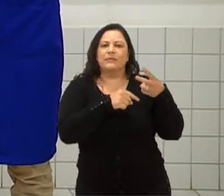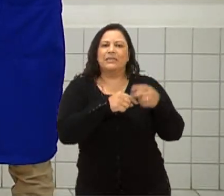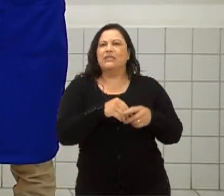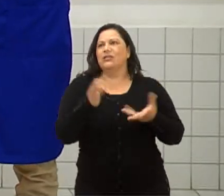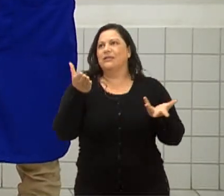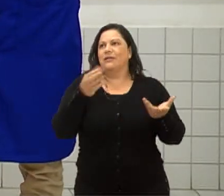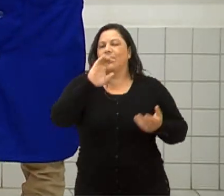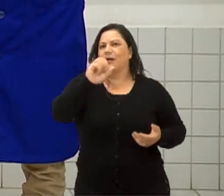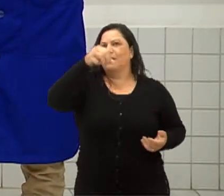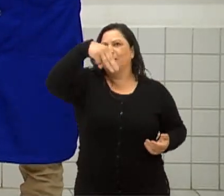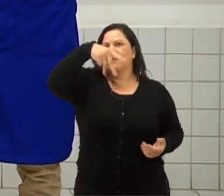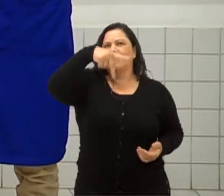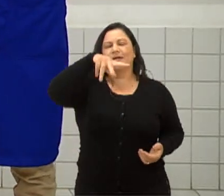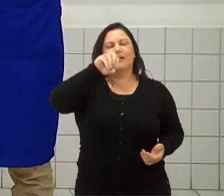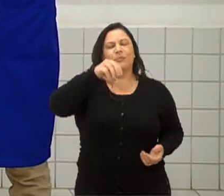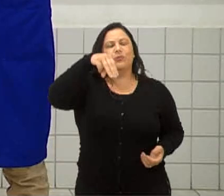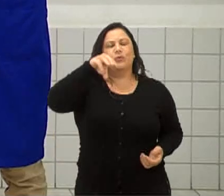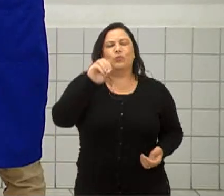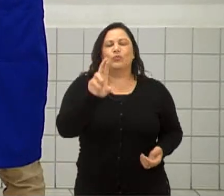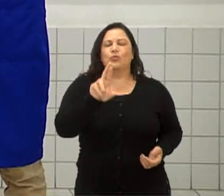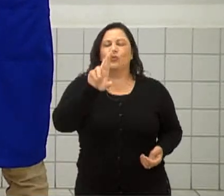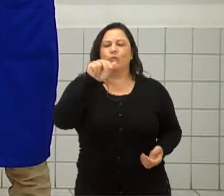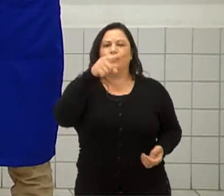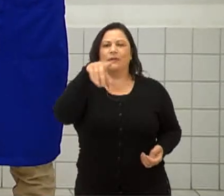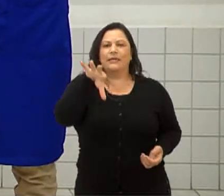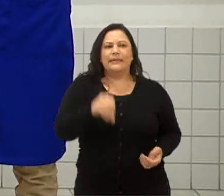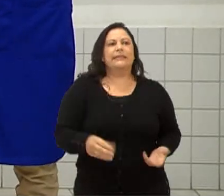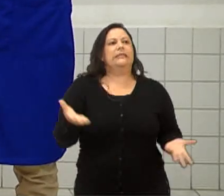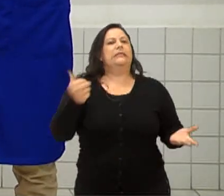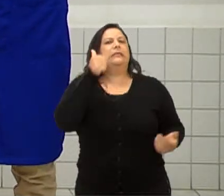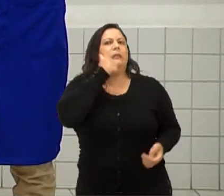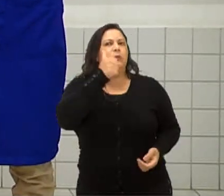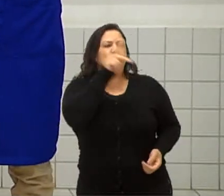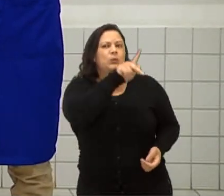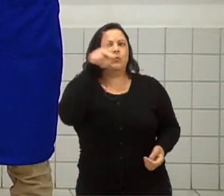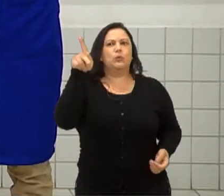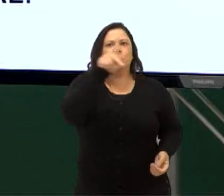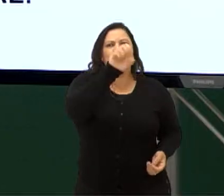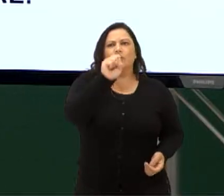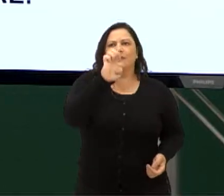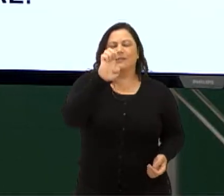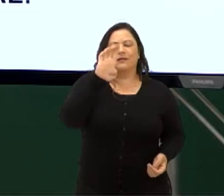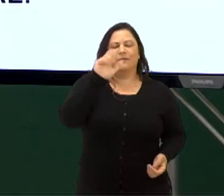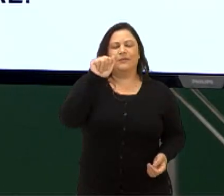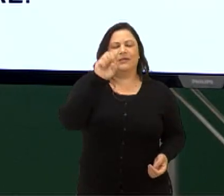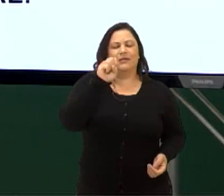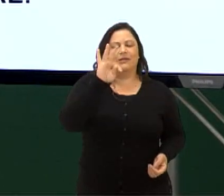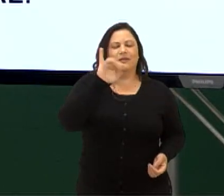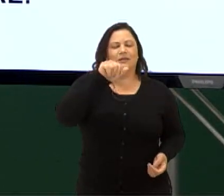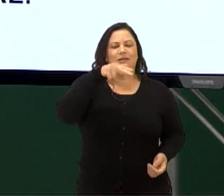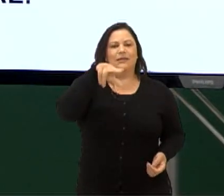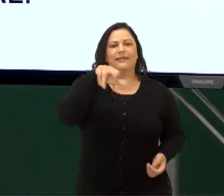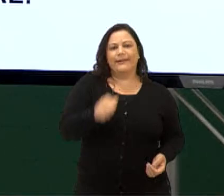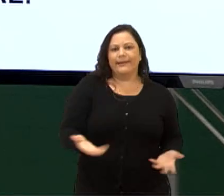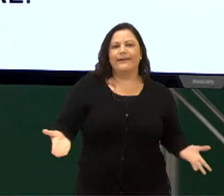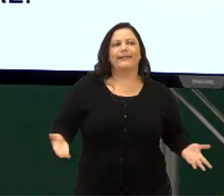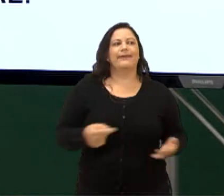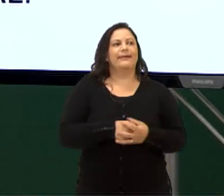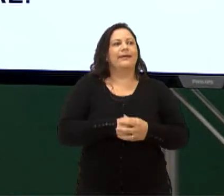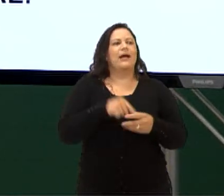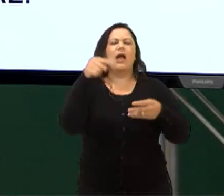Mourão, professora Sebastiana, e professores do Aula Paraná,